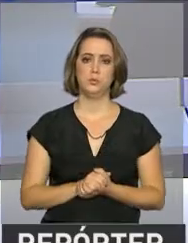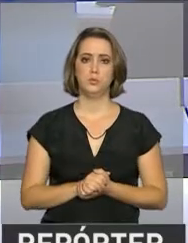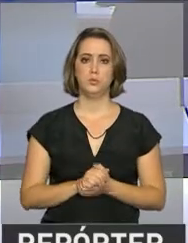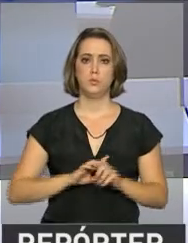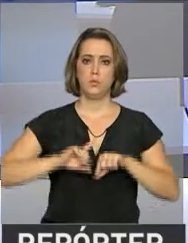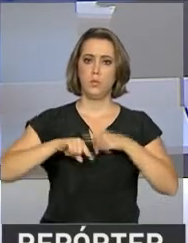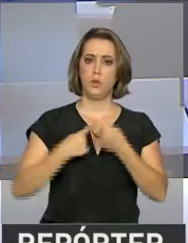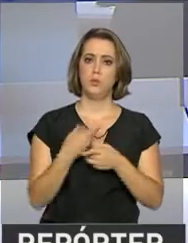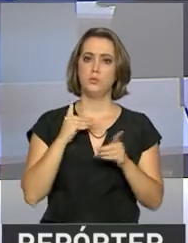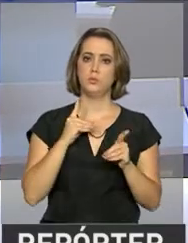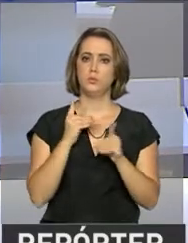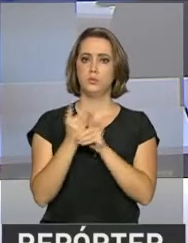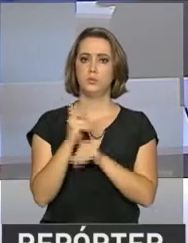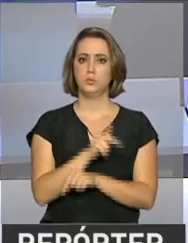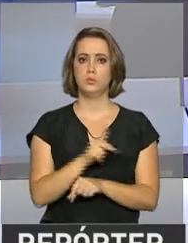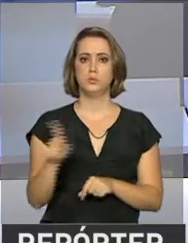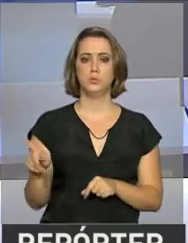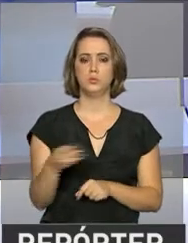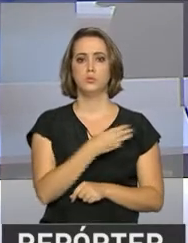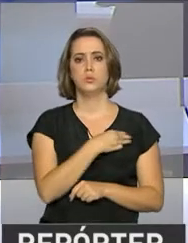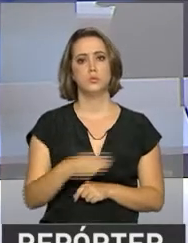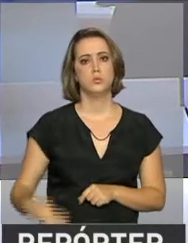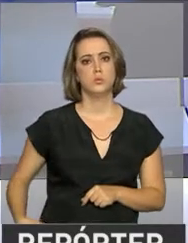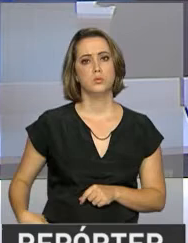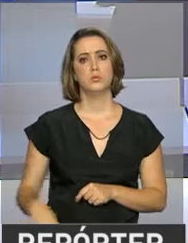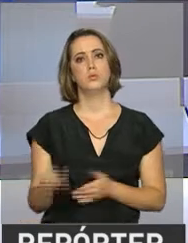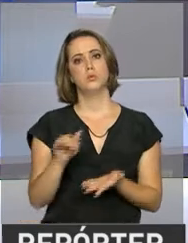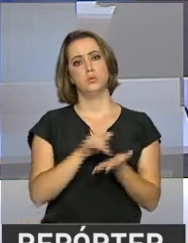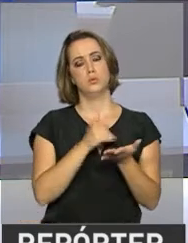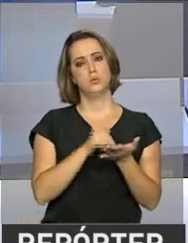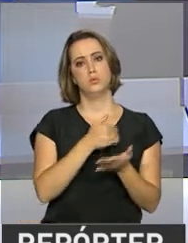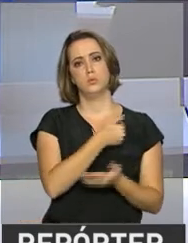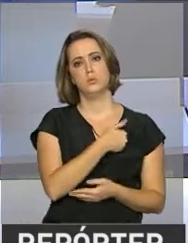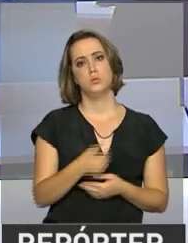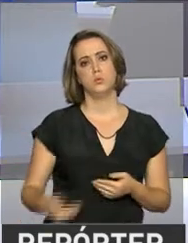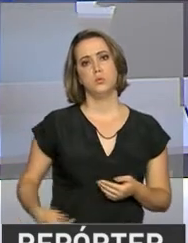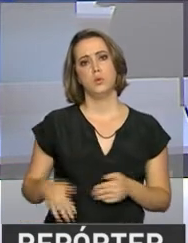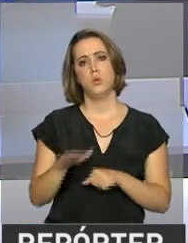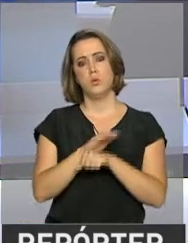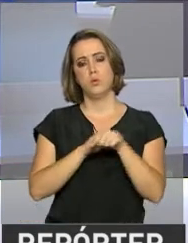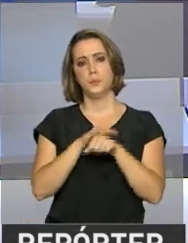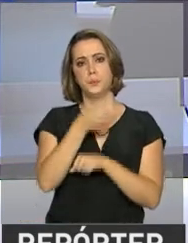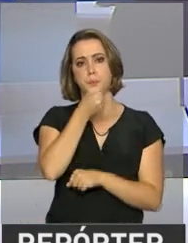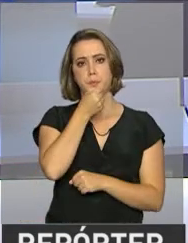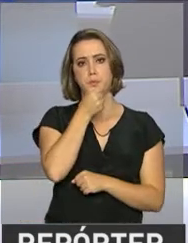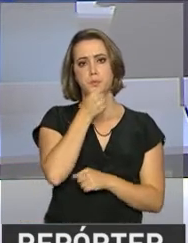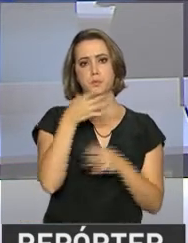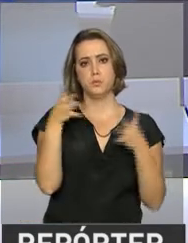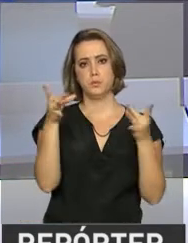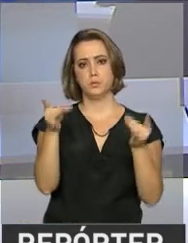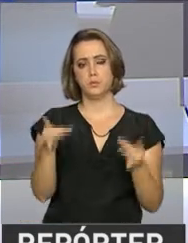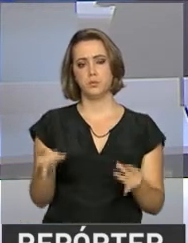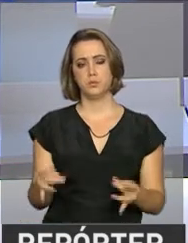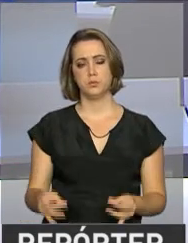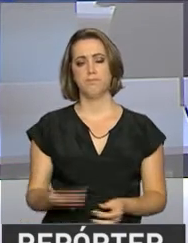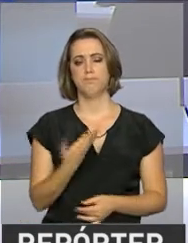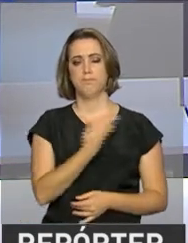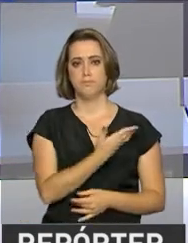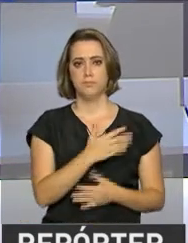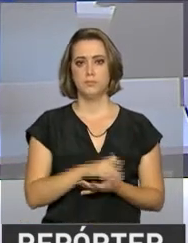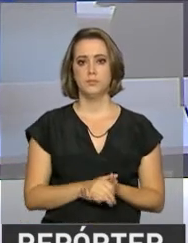depois do encontro com o presidente o ministro da secretaria de governo conversou com a imprensa confira os detalhes na